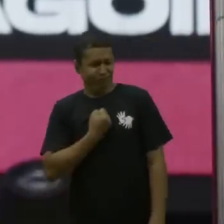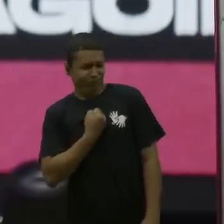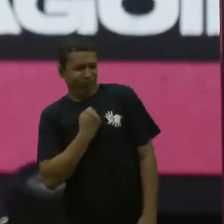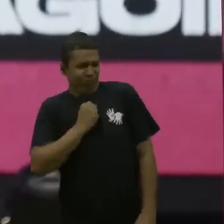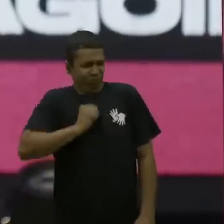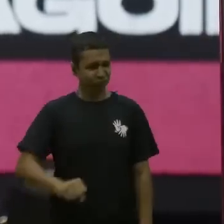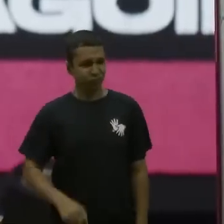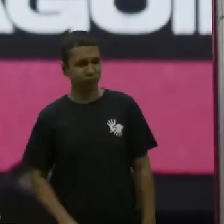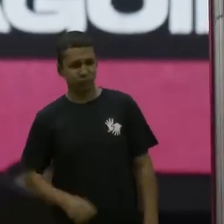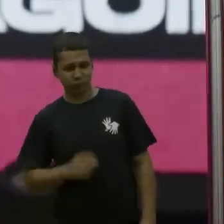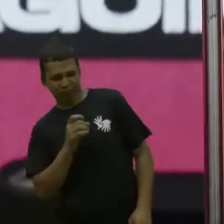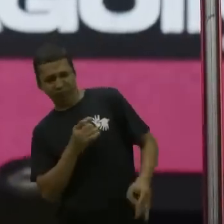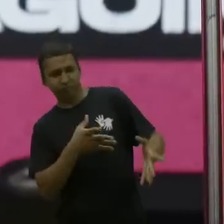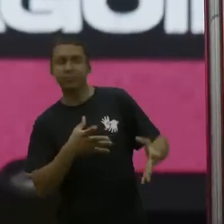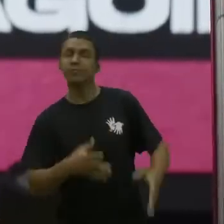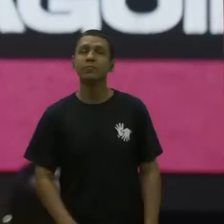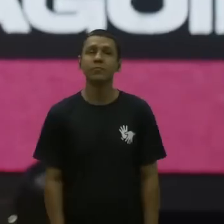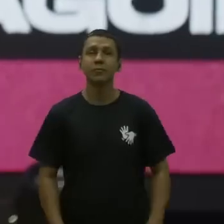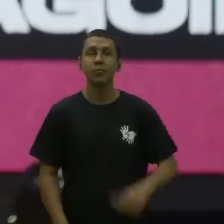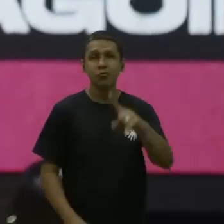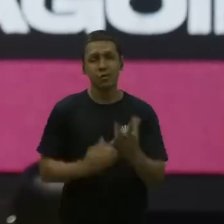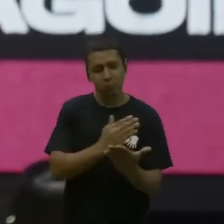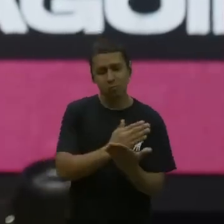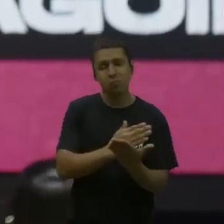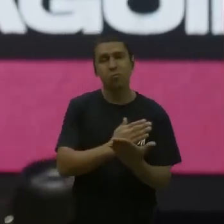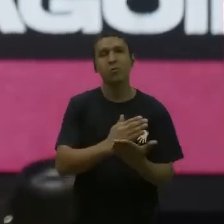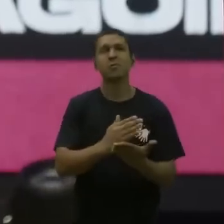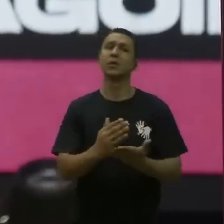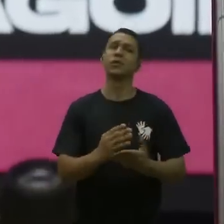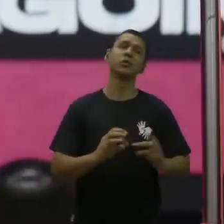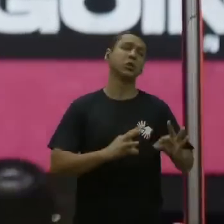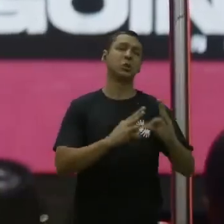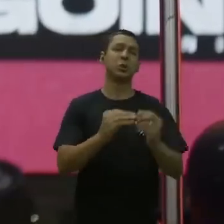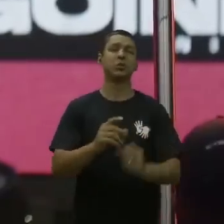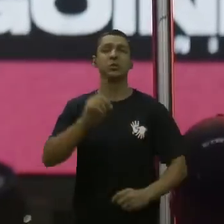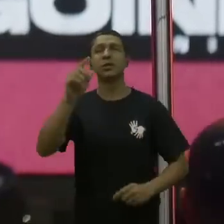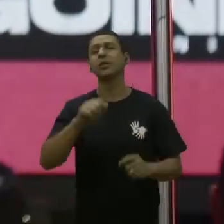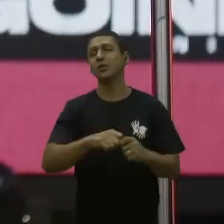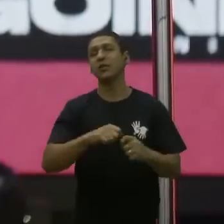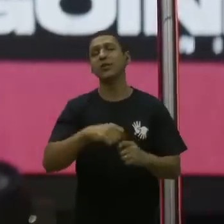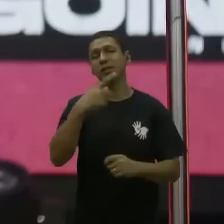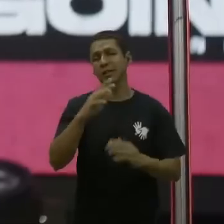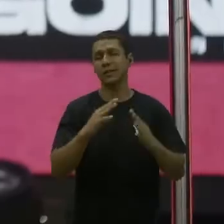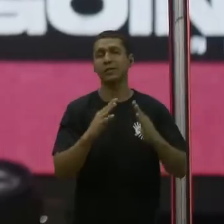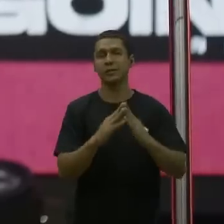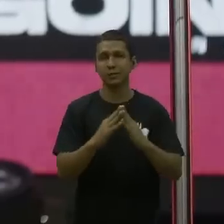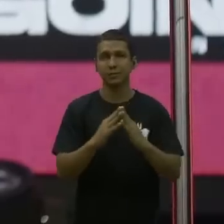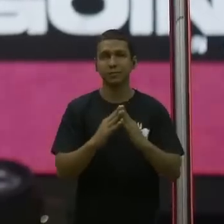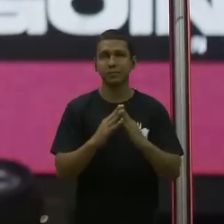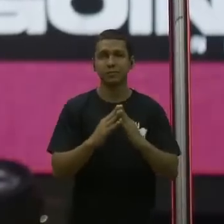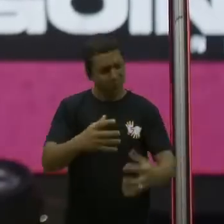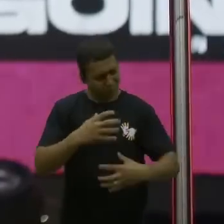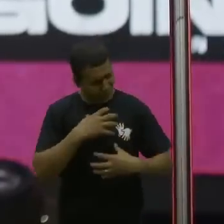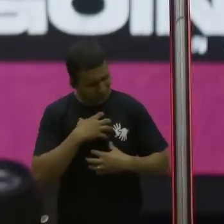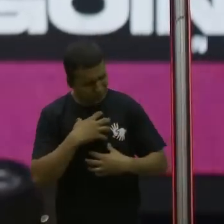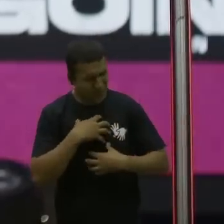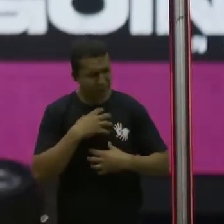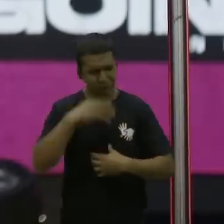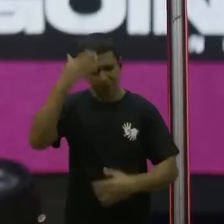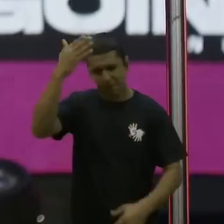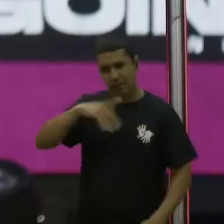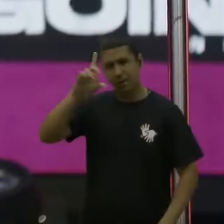Você já foi o começo do que Deus vai fazer em todo mundo que está lá. Oh meu Deus, eu estou sentindo muita autoridade profética de